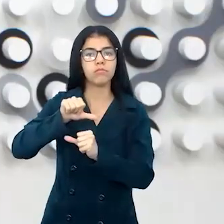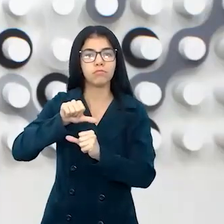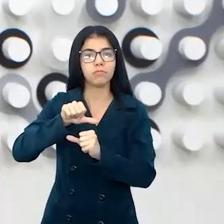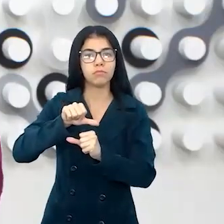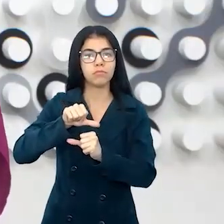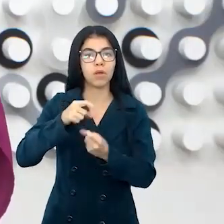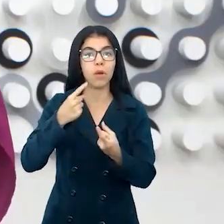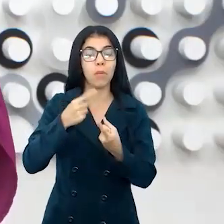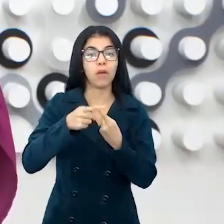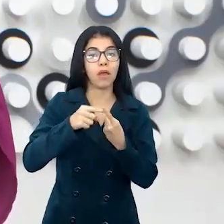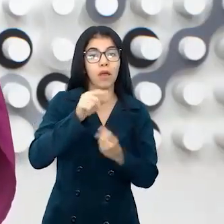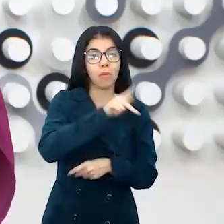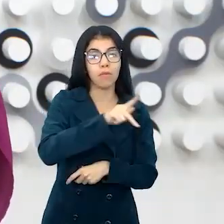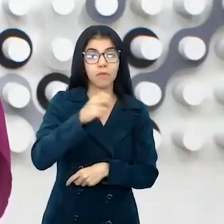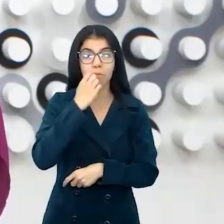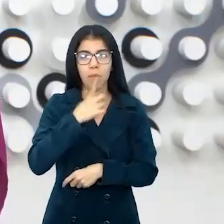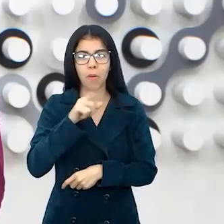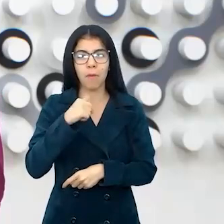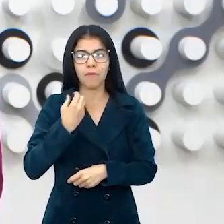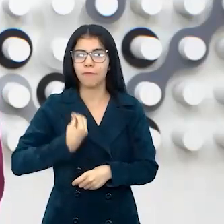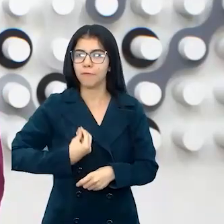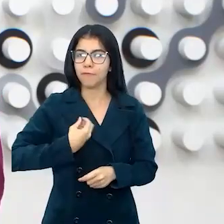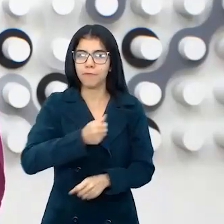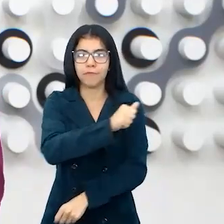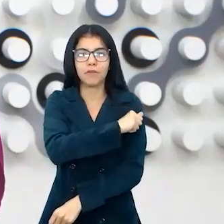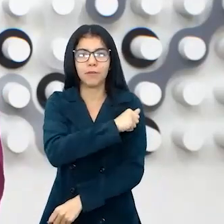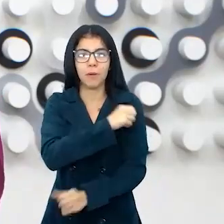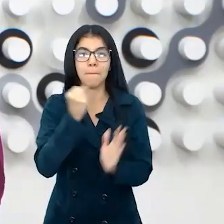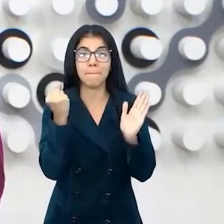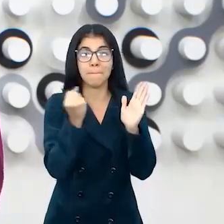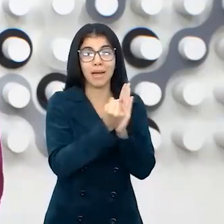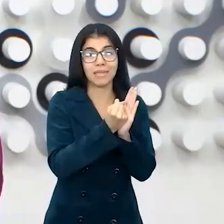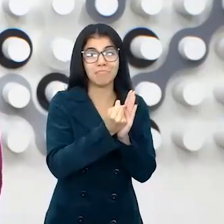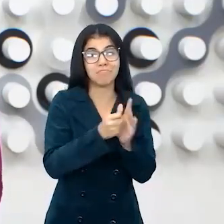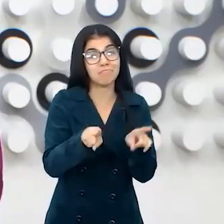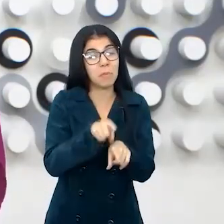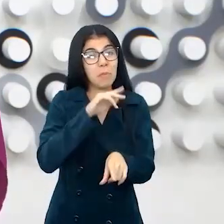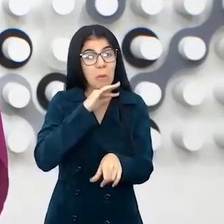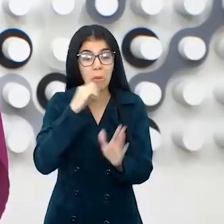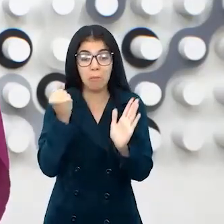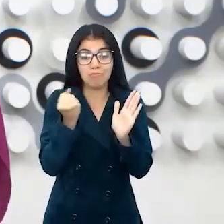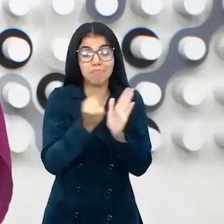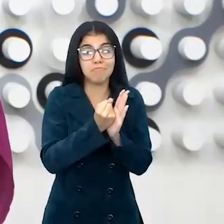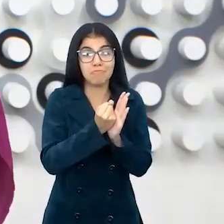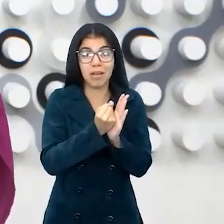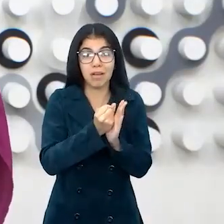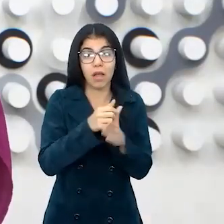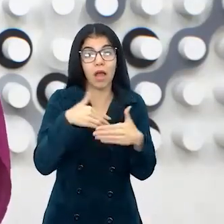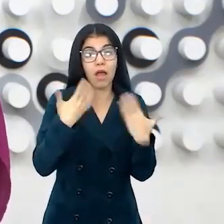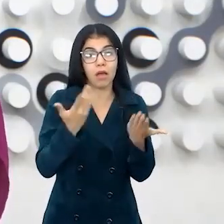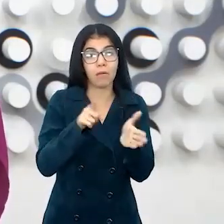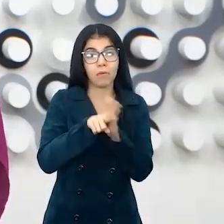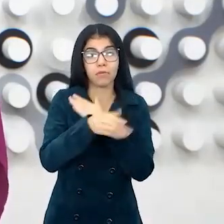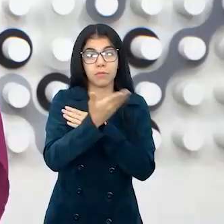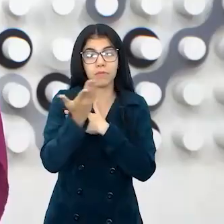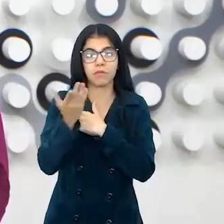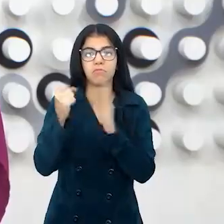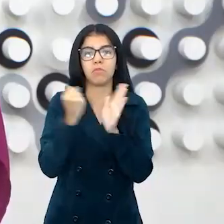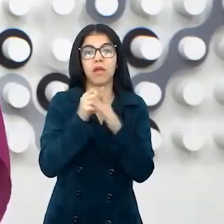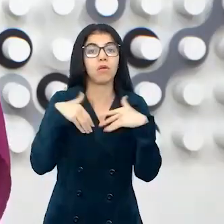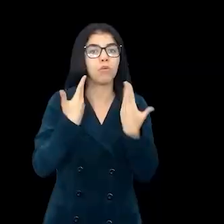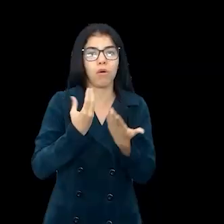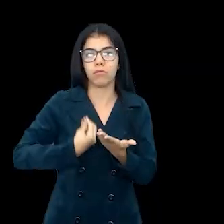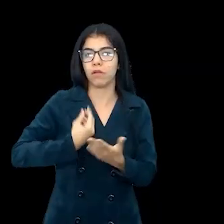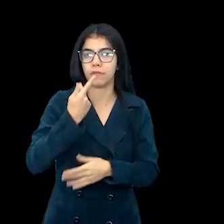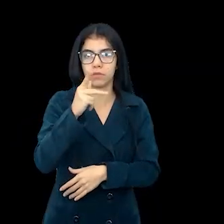bom professor marca um aluno, e o professor não tão bom assim marca também. Então, qual é a marca que você quer deixar no seu aluno? Qual é a marca que você quer deixar na sua